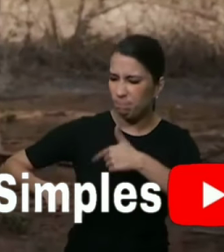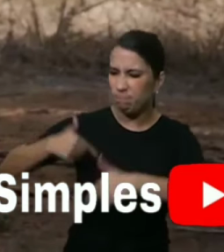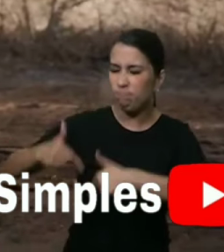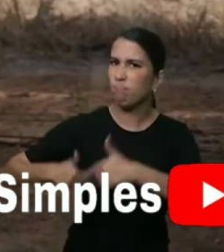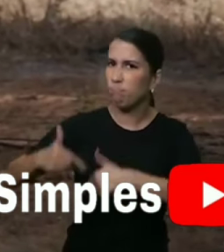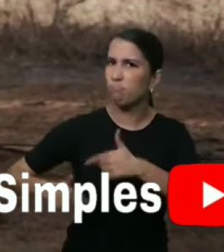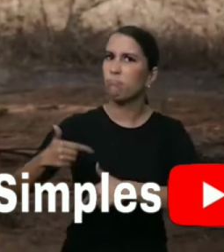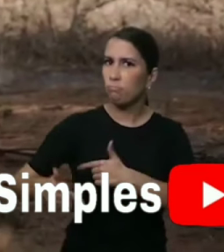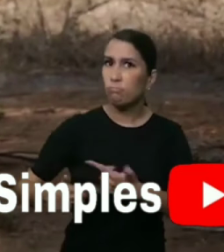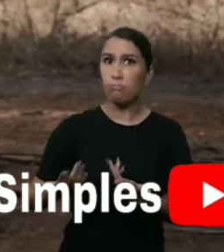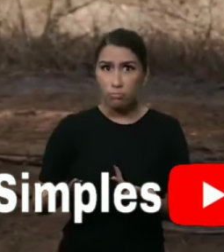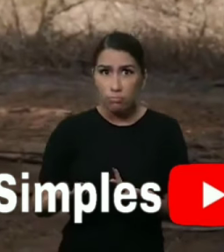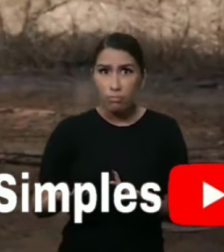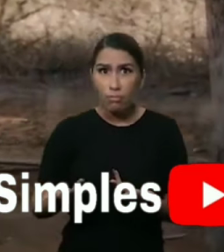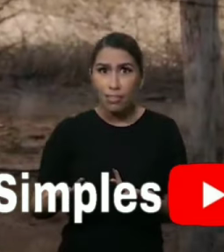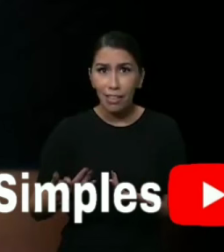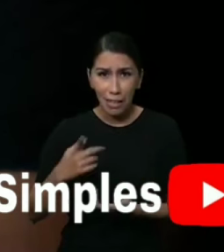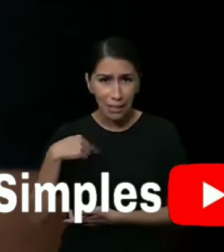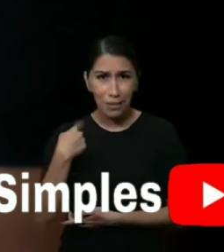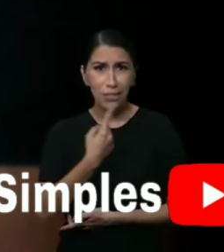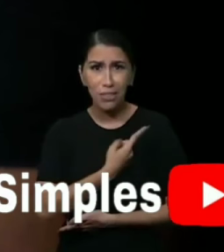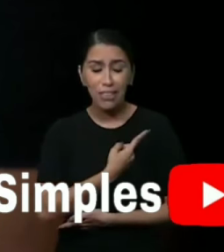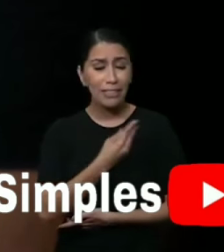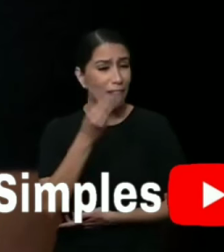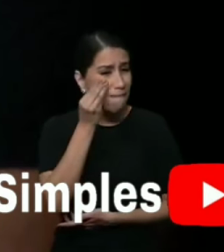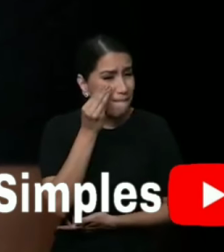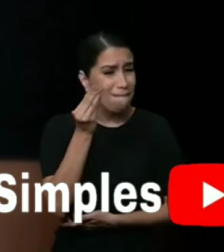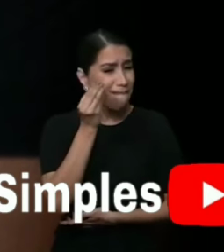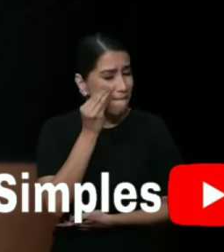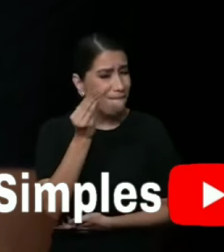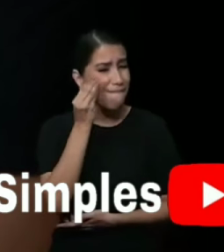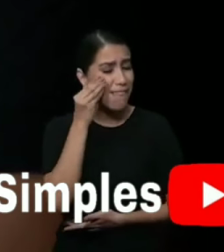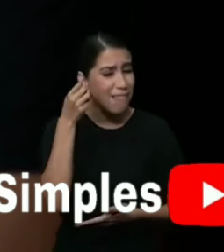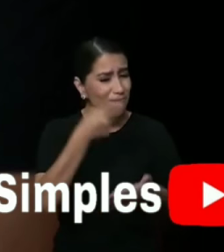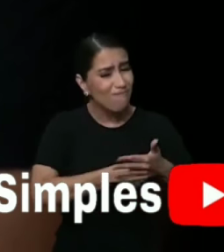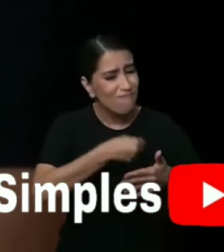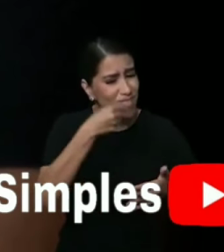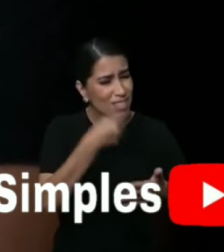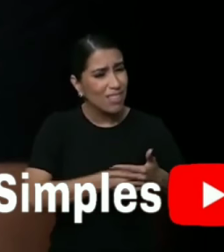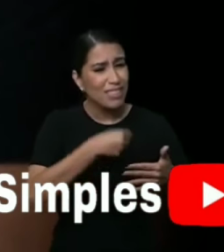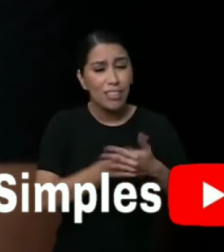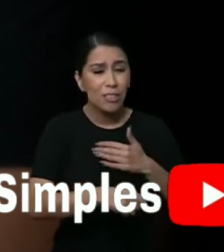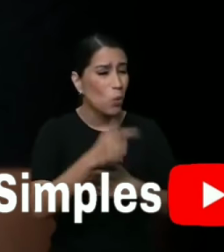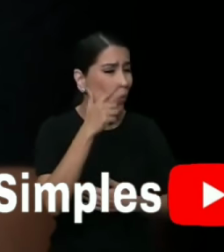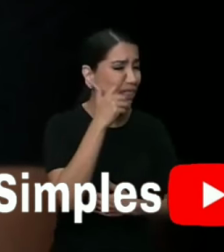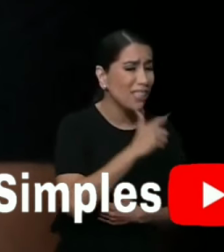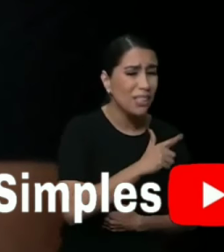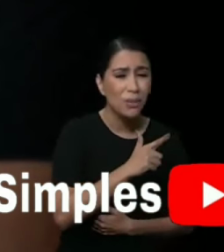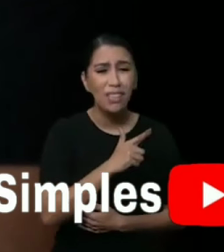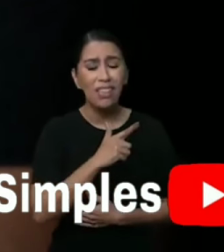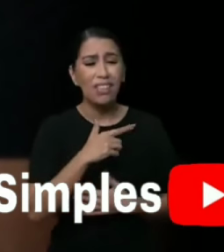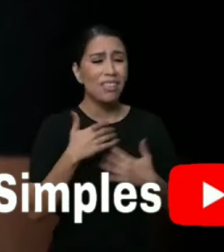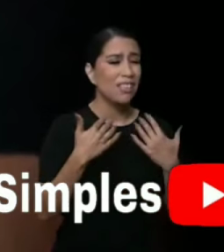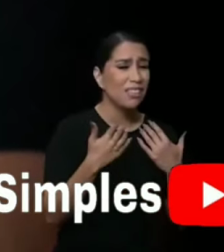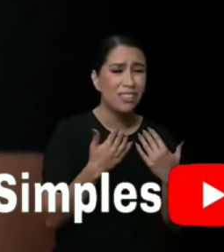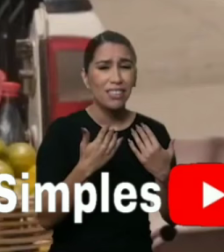Se faz uma coisa e não dá certo, corre atrás para ver se outra coisa dá certo. Não vamos parar, nós